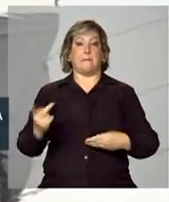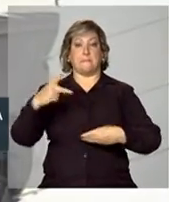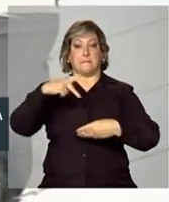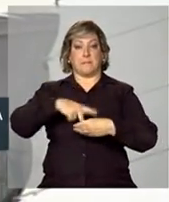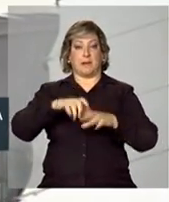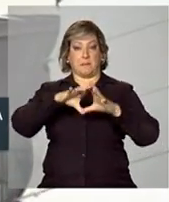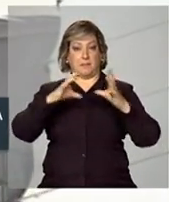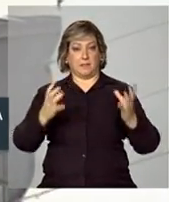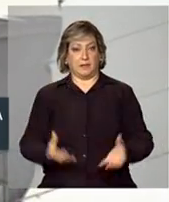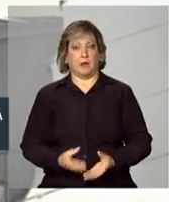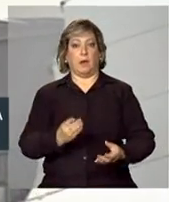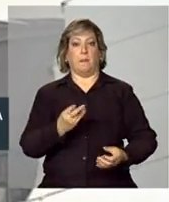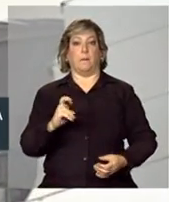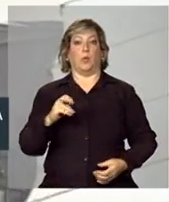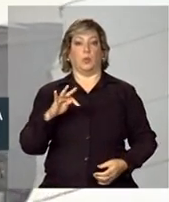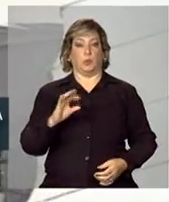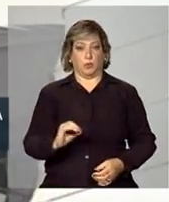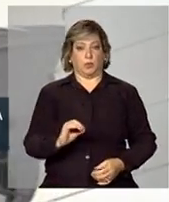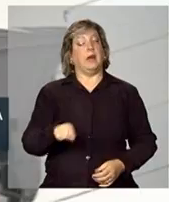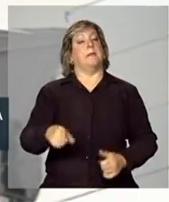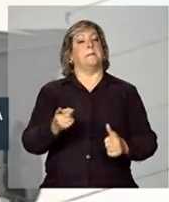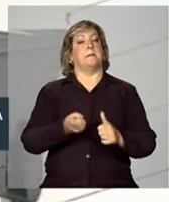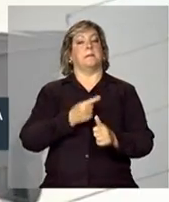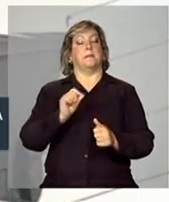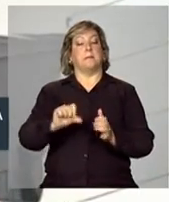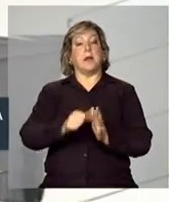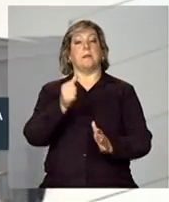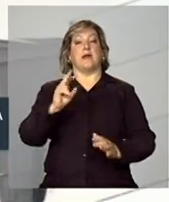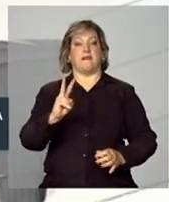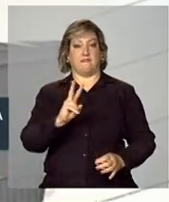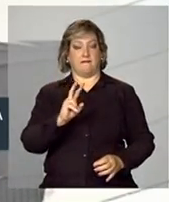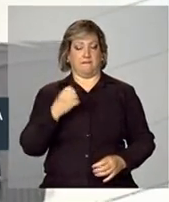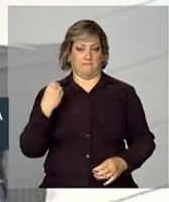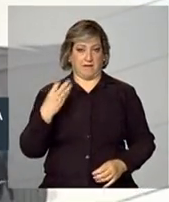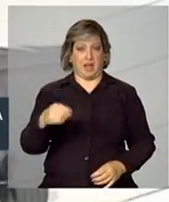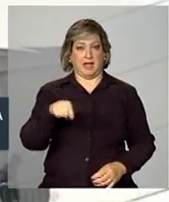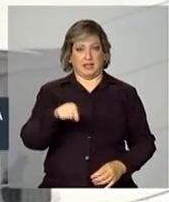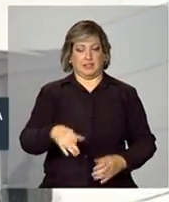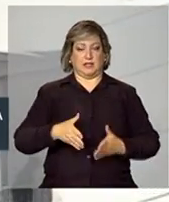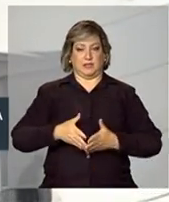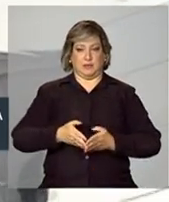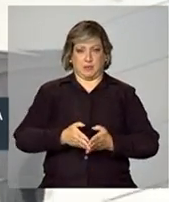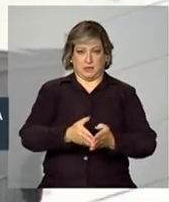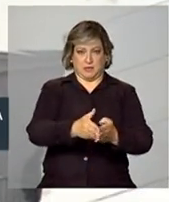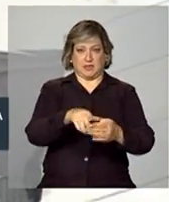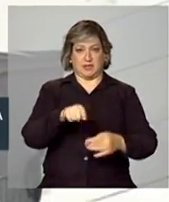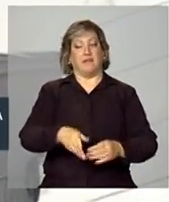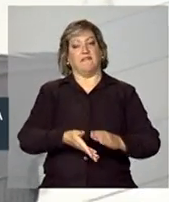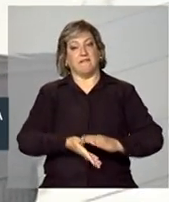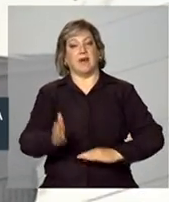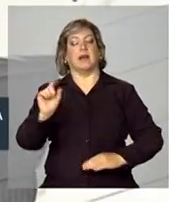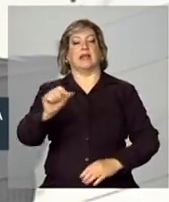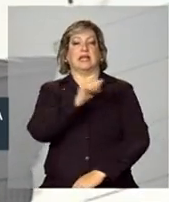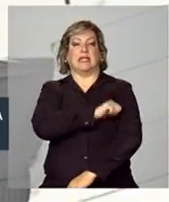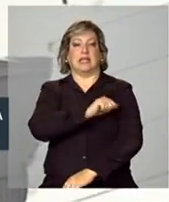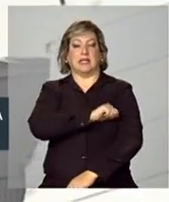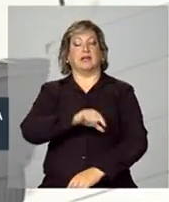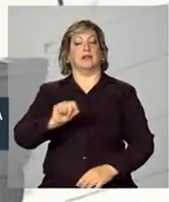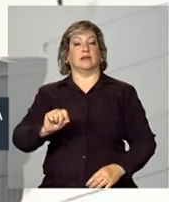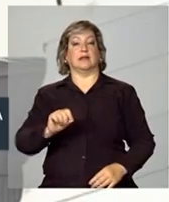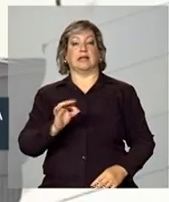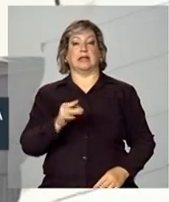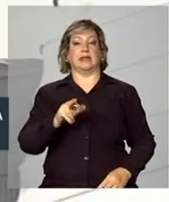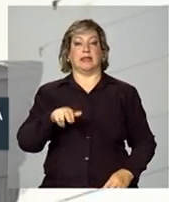petróleo bruto a primeira viagem do Zumbi dos palmaires será para o Rio de Janeiro e segundo a